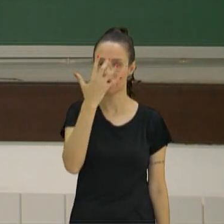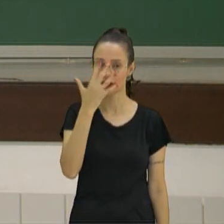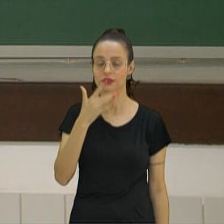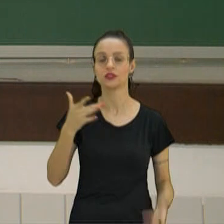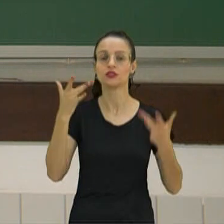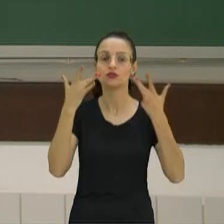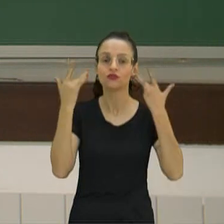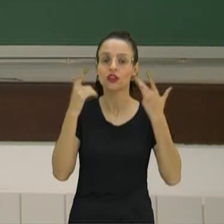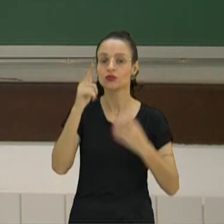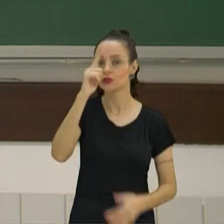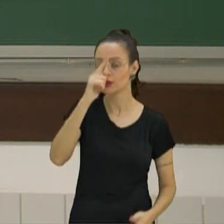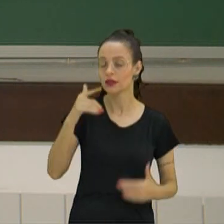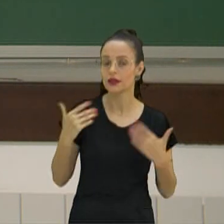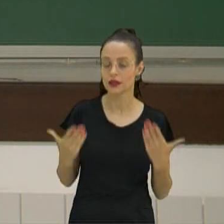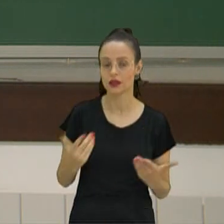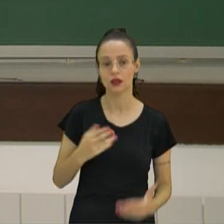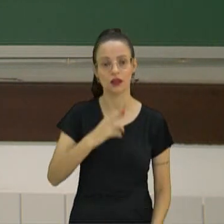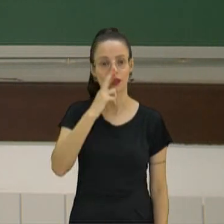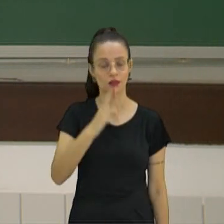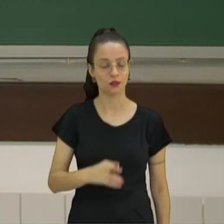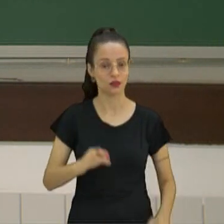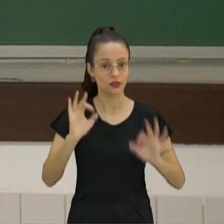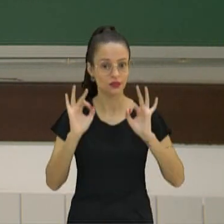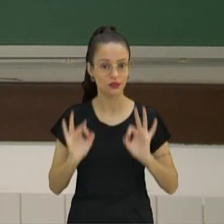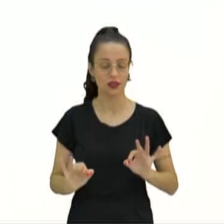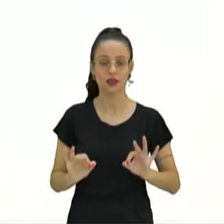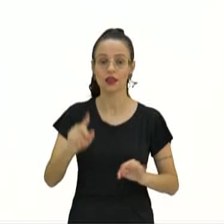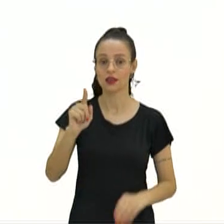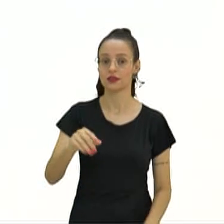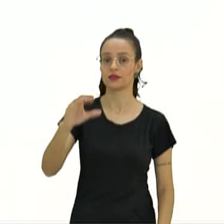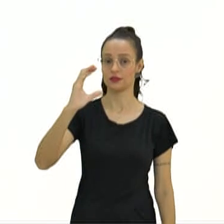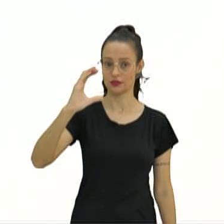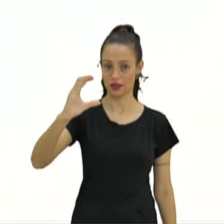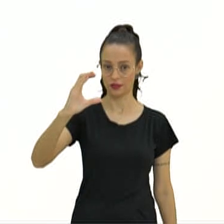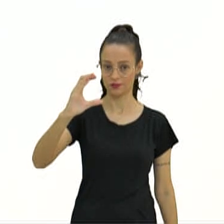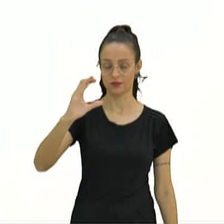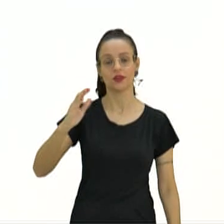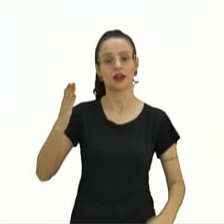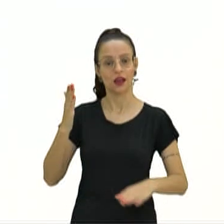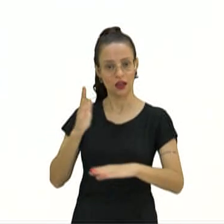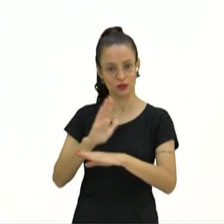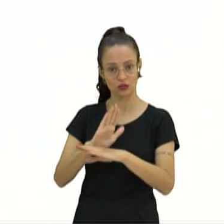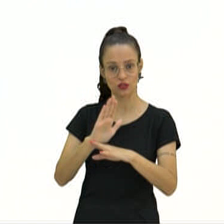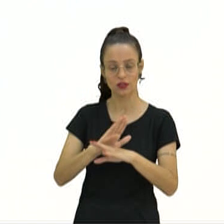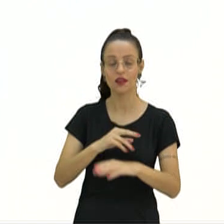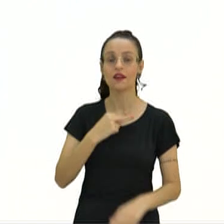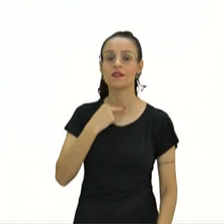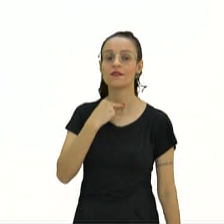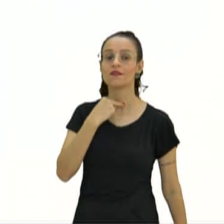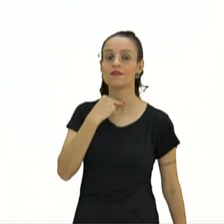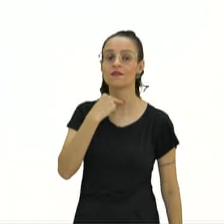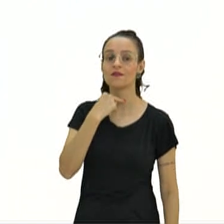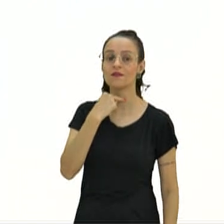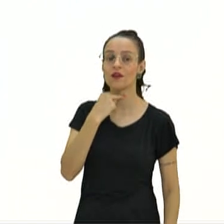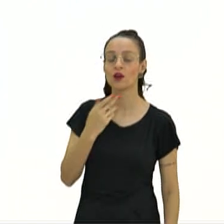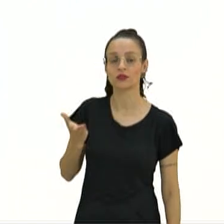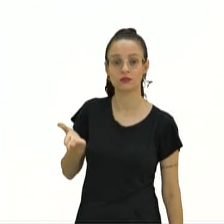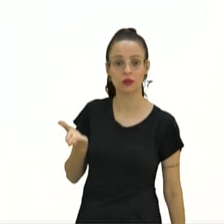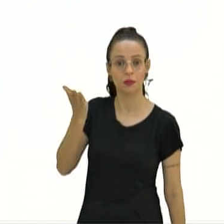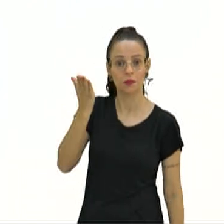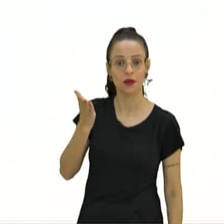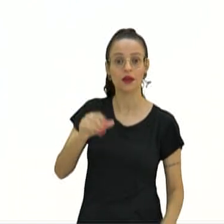teatro grego? A resposta correta é a letra C, auxiliar a projetar a voz do ator,